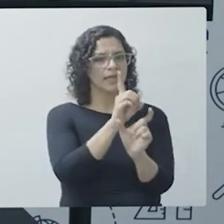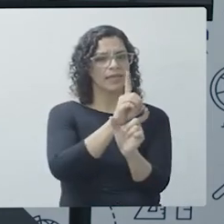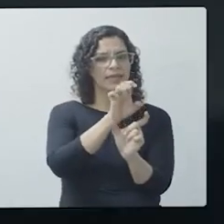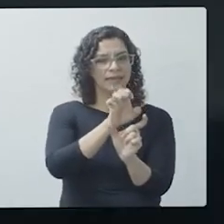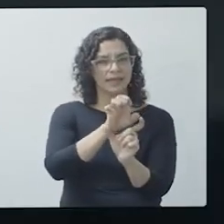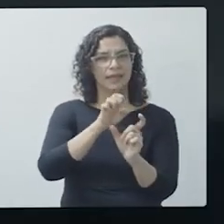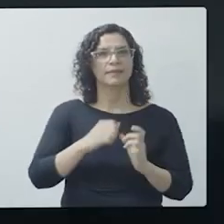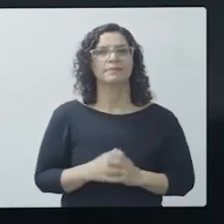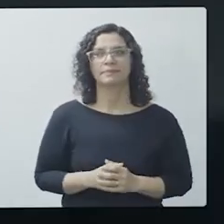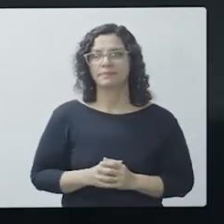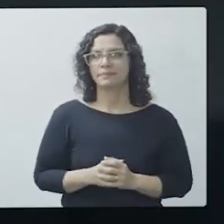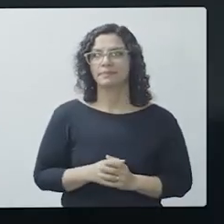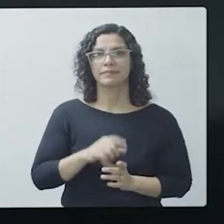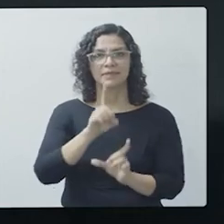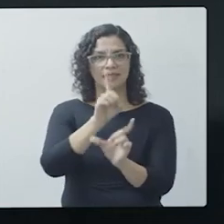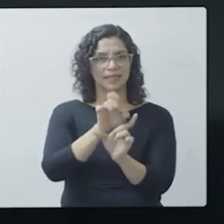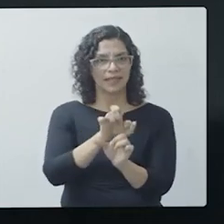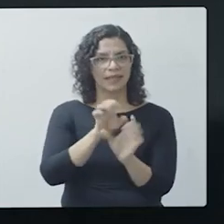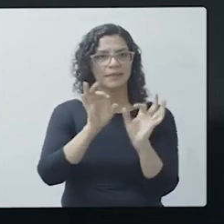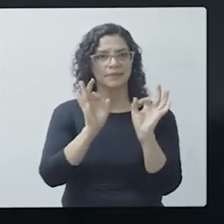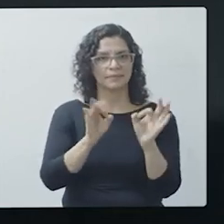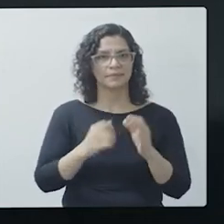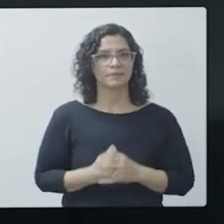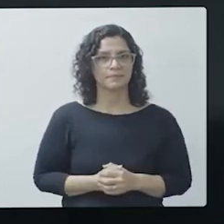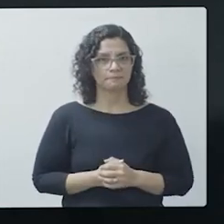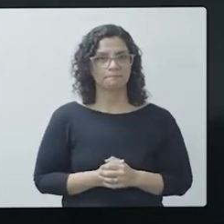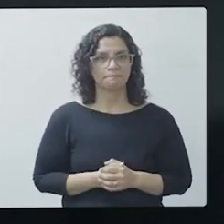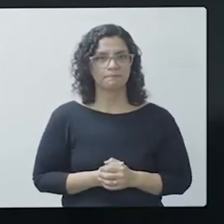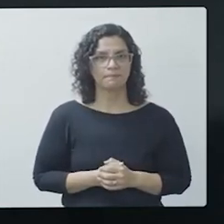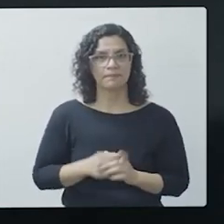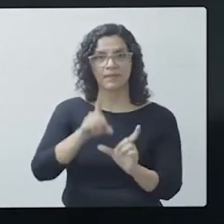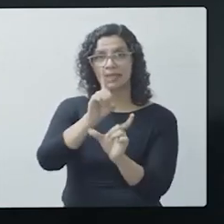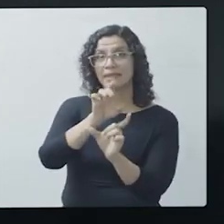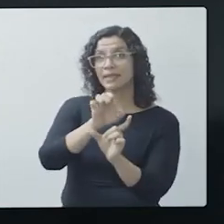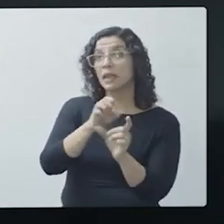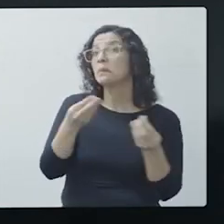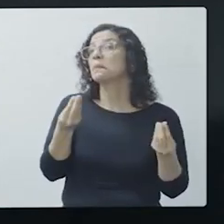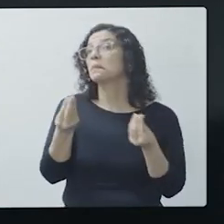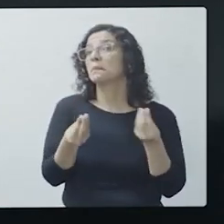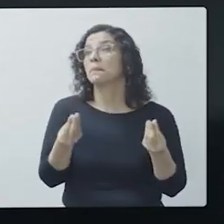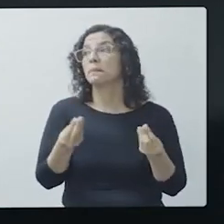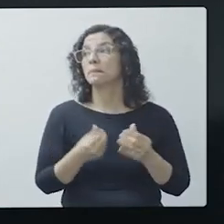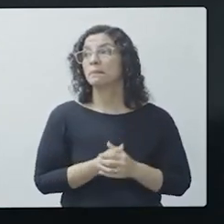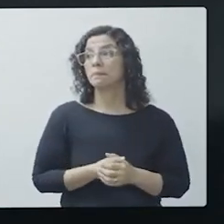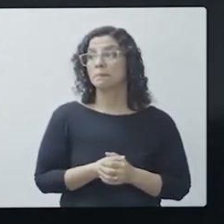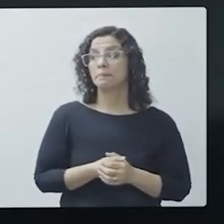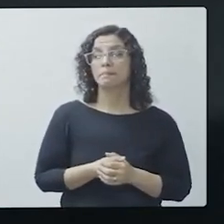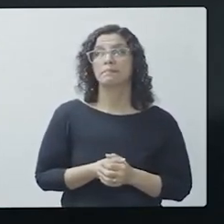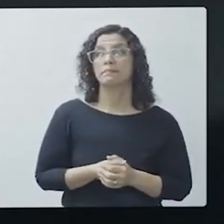para formar a primeira sílaba, que é D. D.